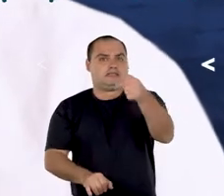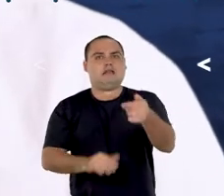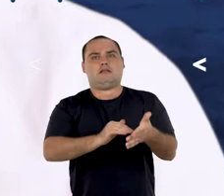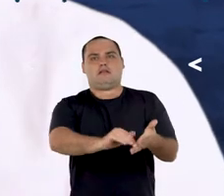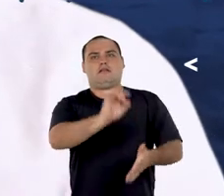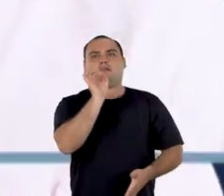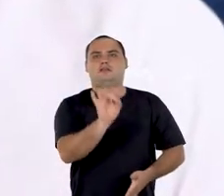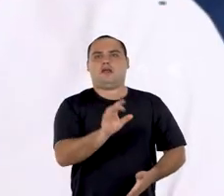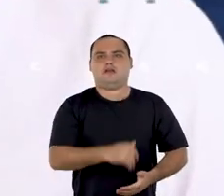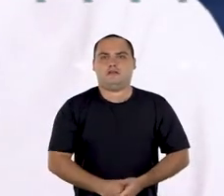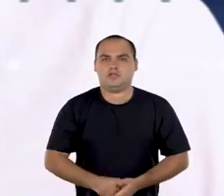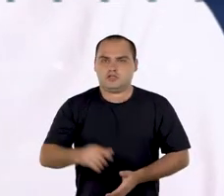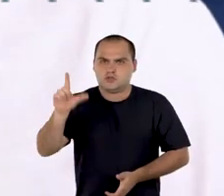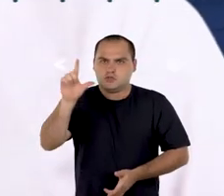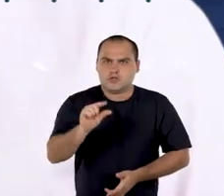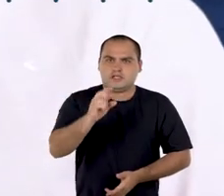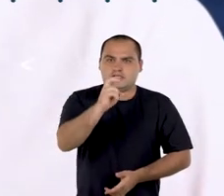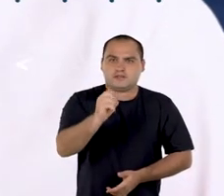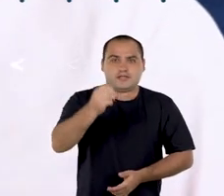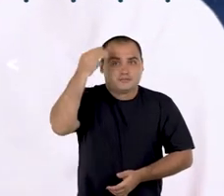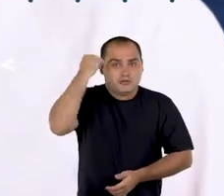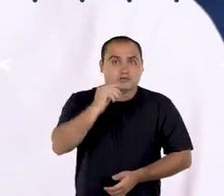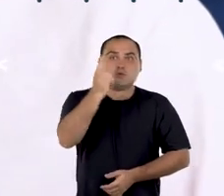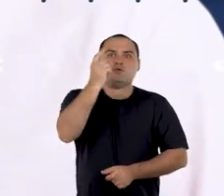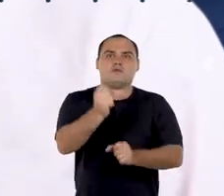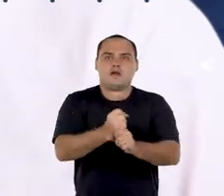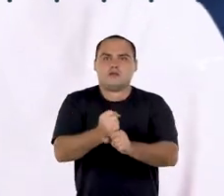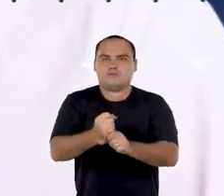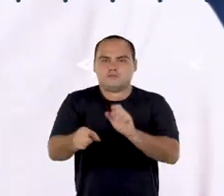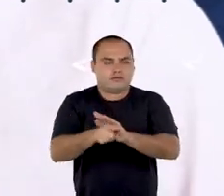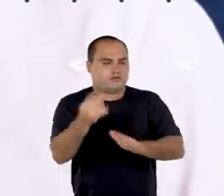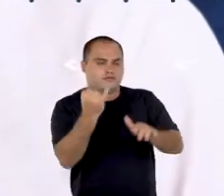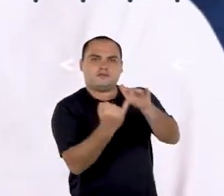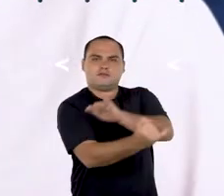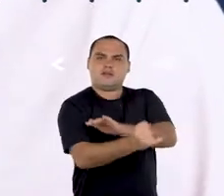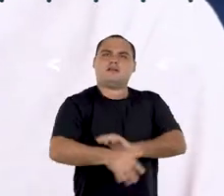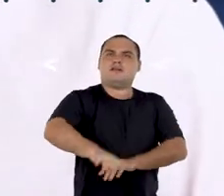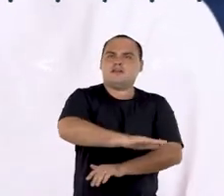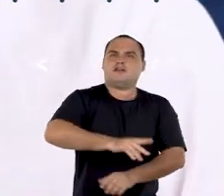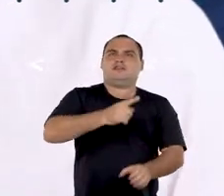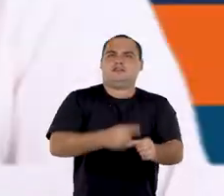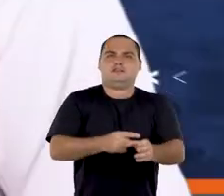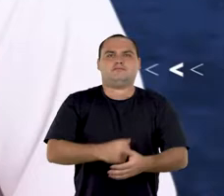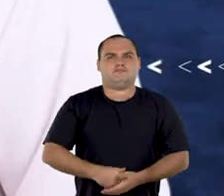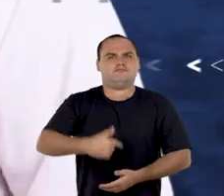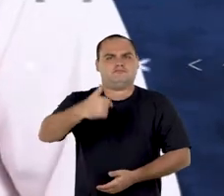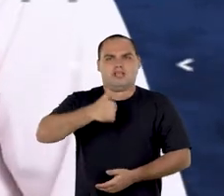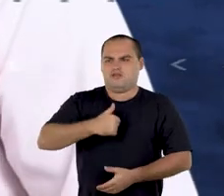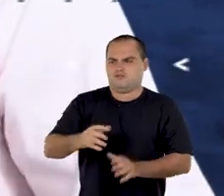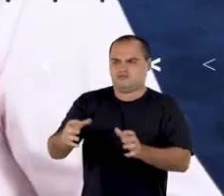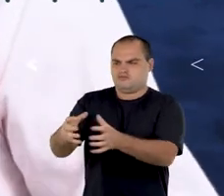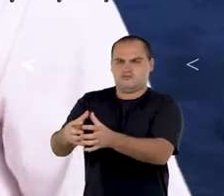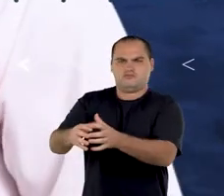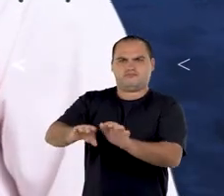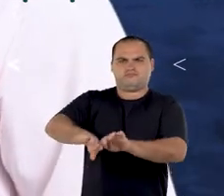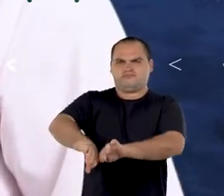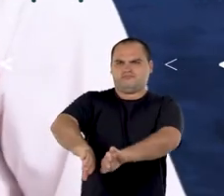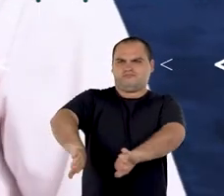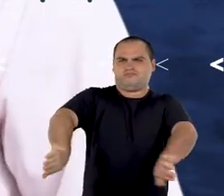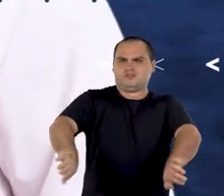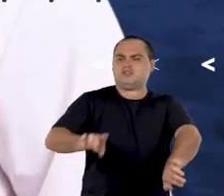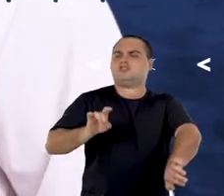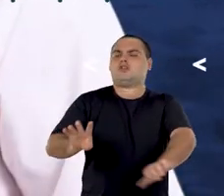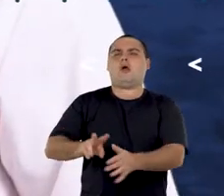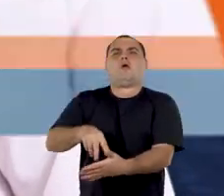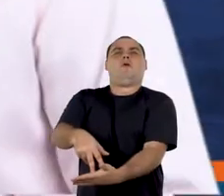7 secretarias. Eu vou economizar 50 milhões por ano para investir na nossa cidade. Estou longe desses grupos que